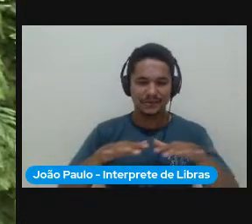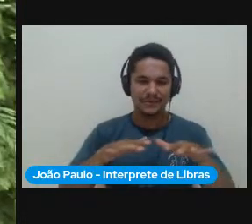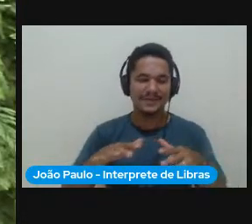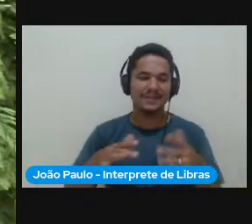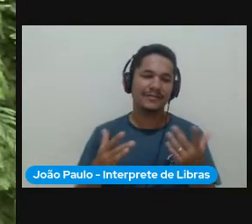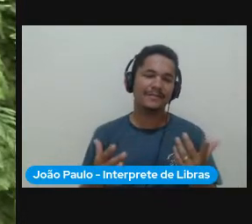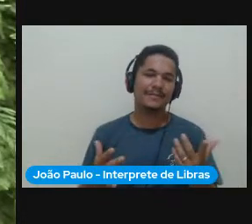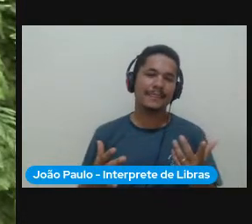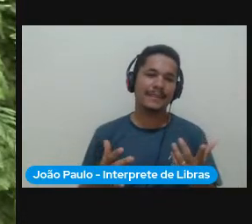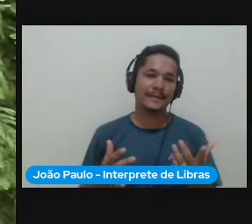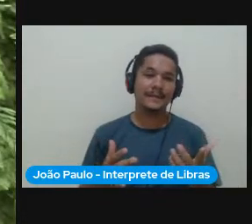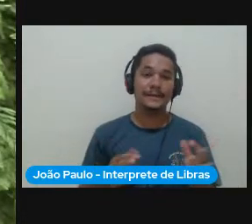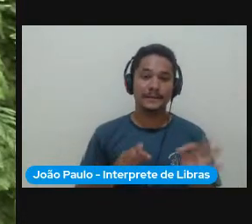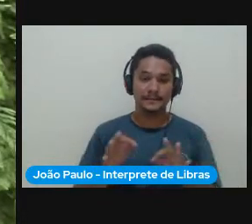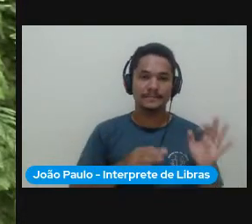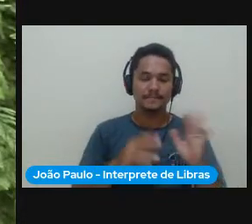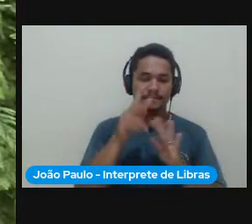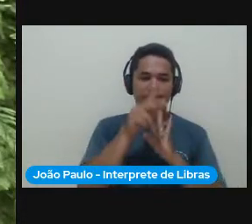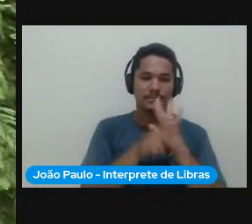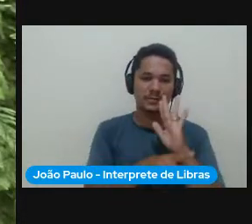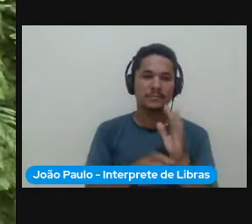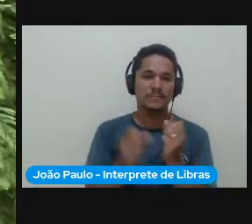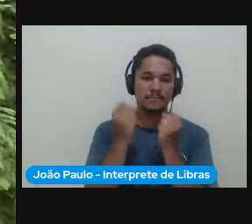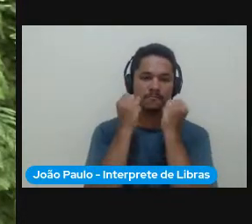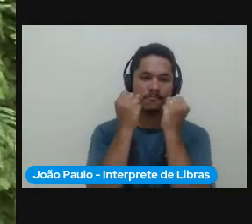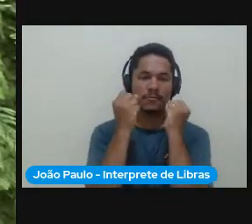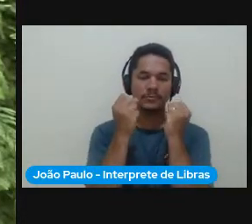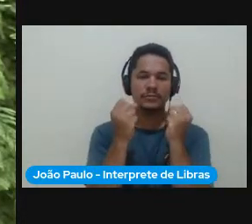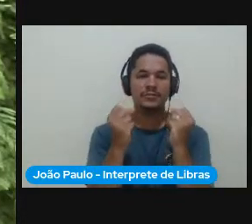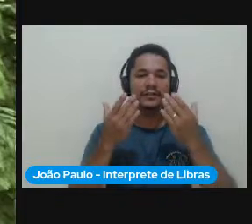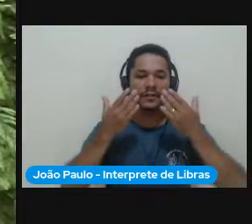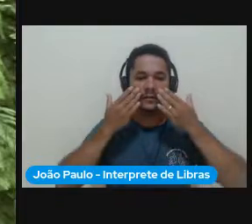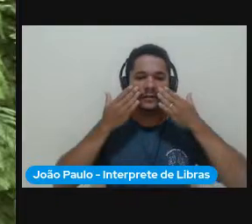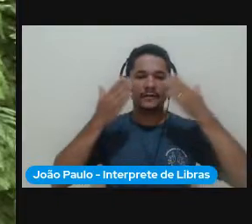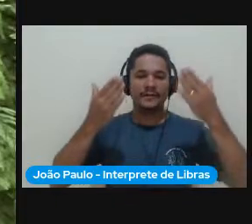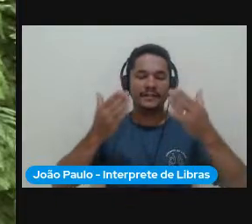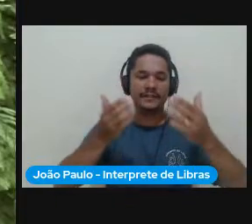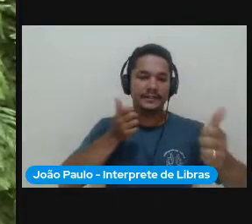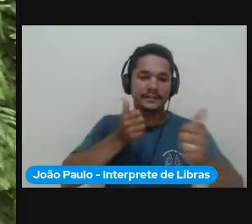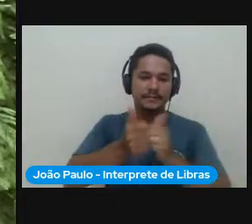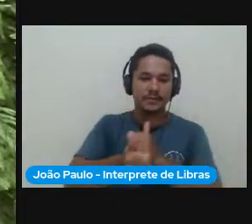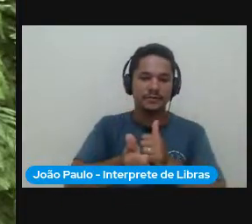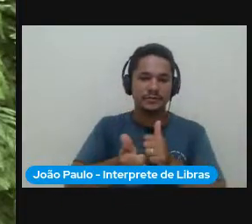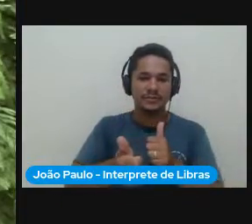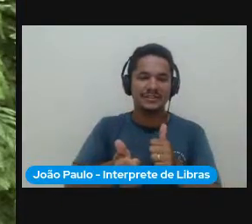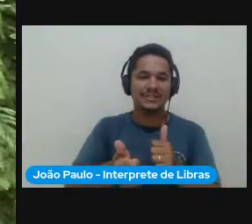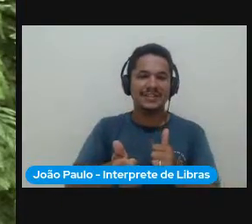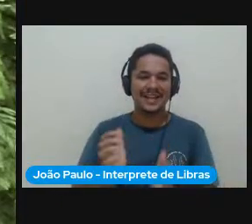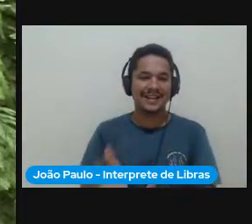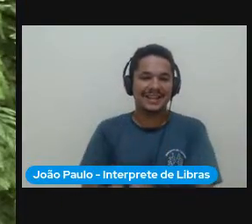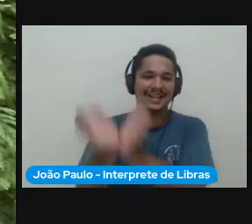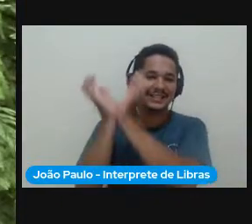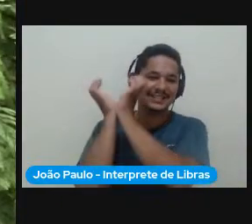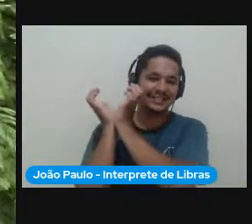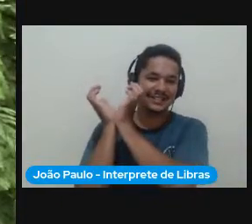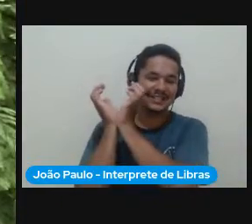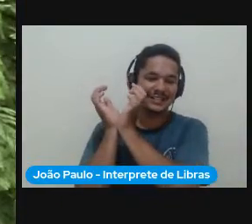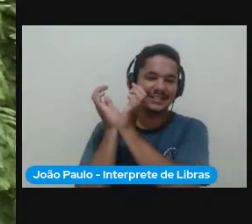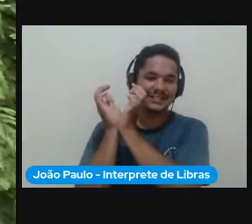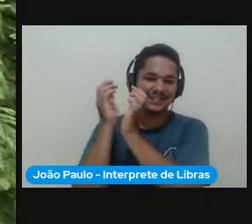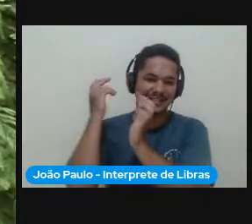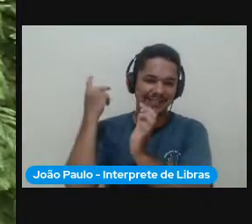atua fortemente na frente do esporte, que é a Taça das Favelas, que tem o objetivo